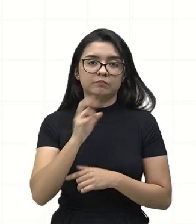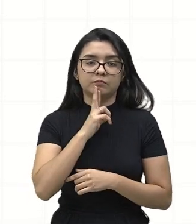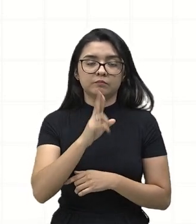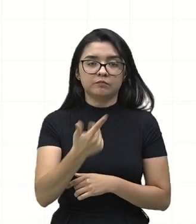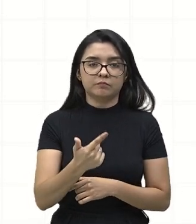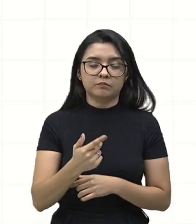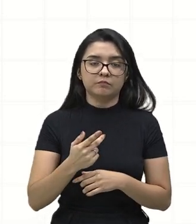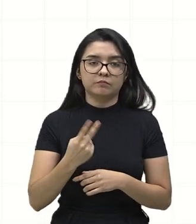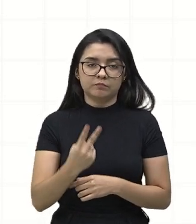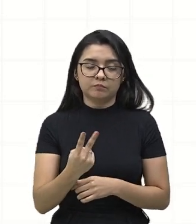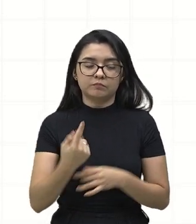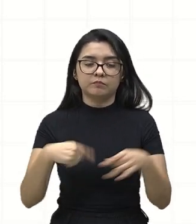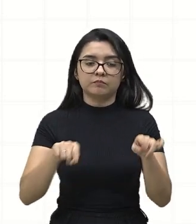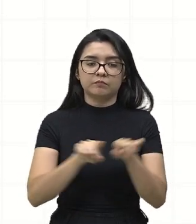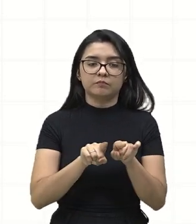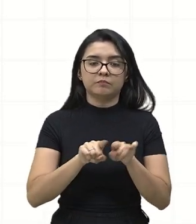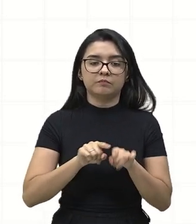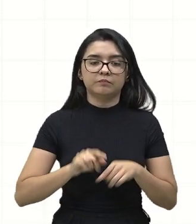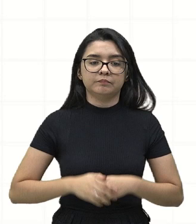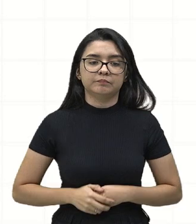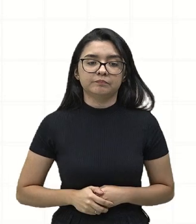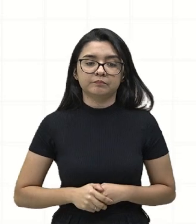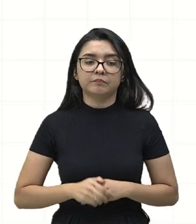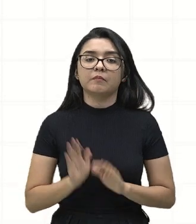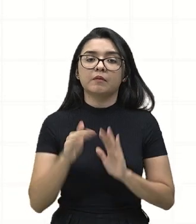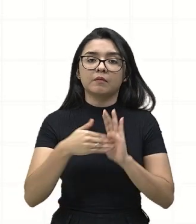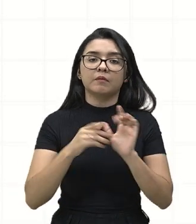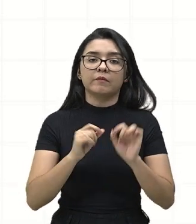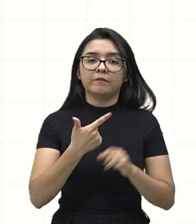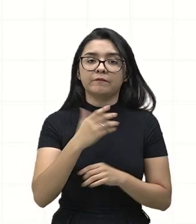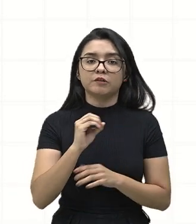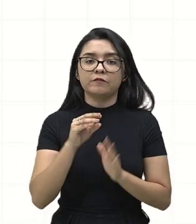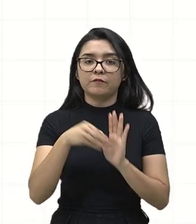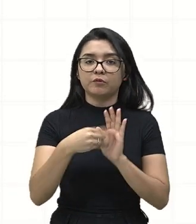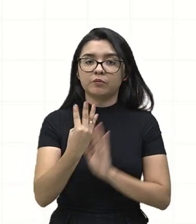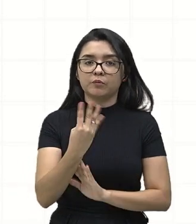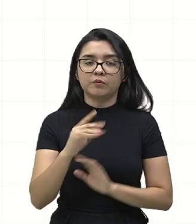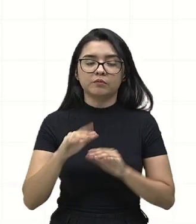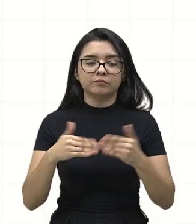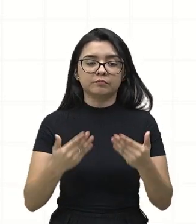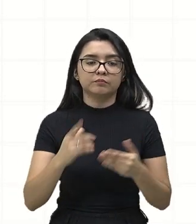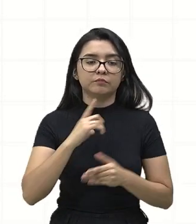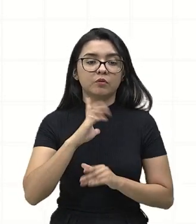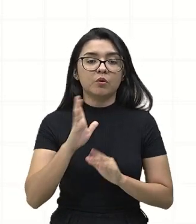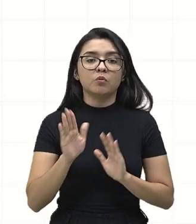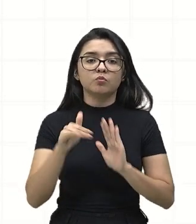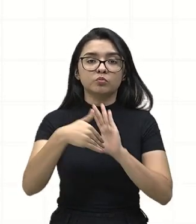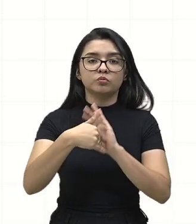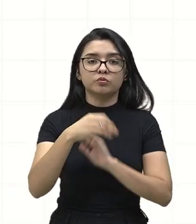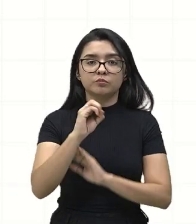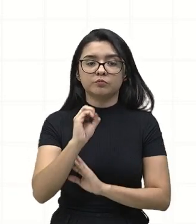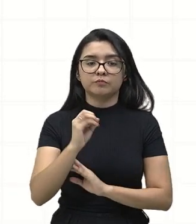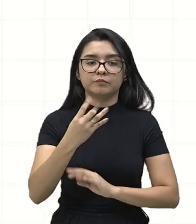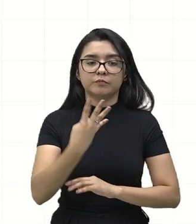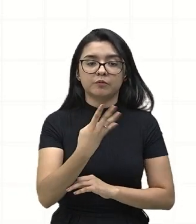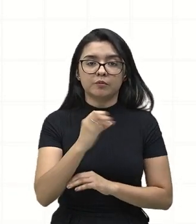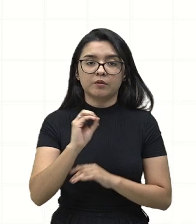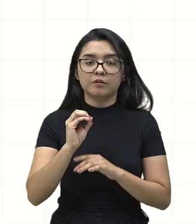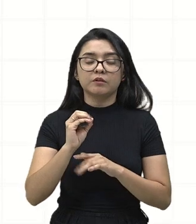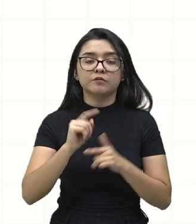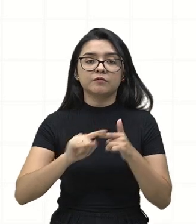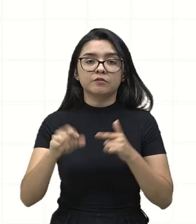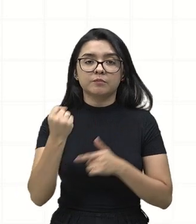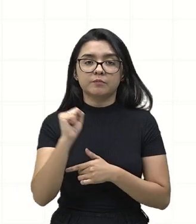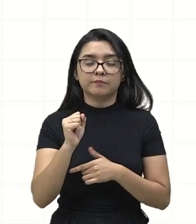2. 2 vezes 8, 16. Para 20 faltam 4. E pegamos o último zero. 40 dividido por